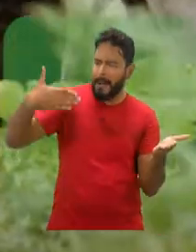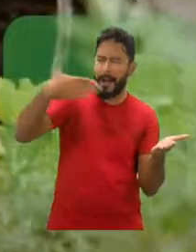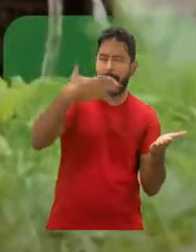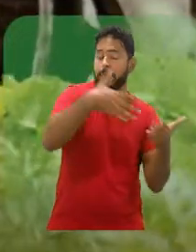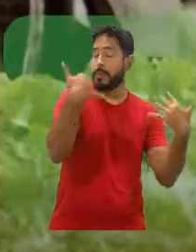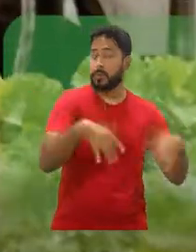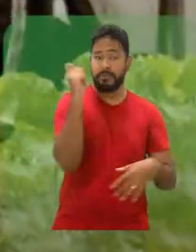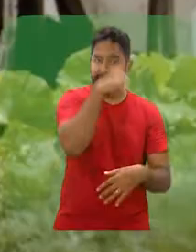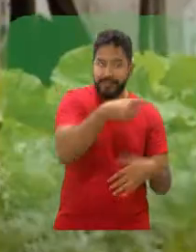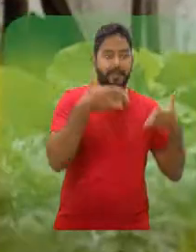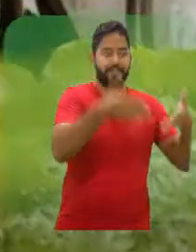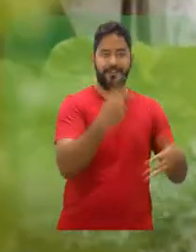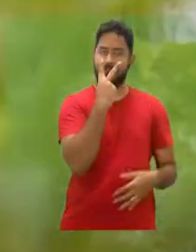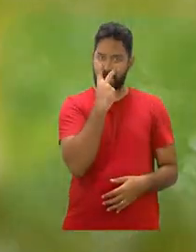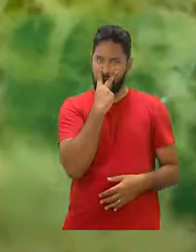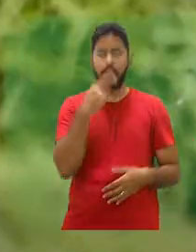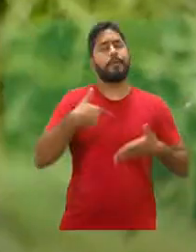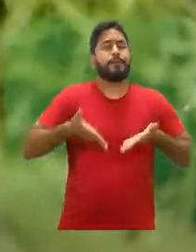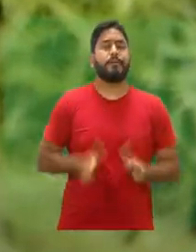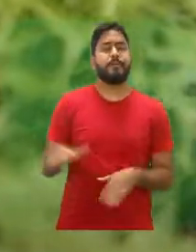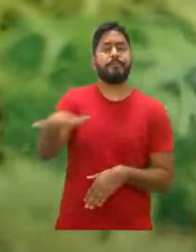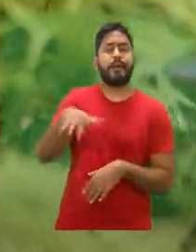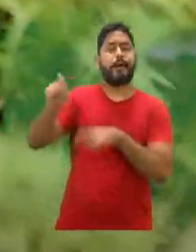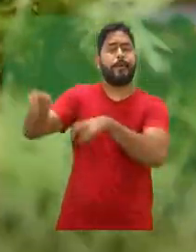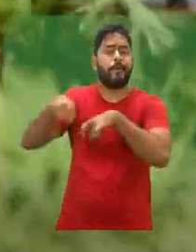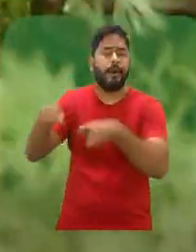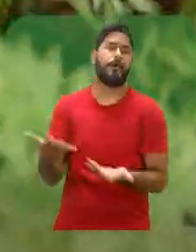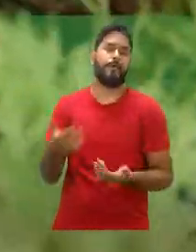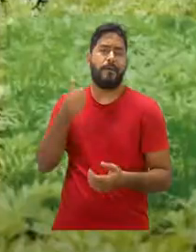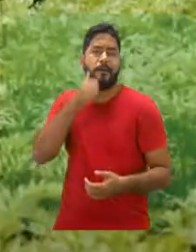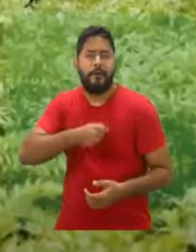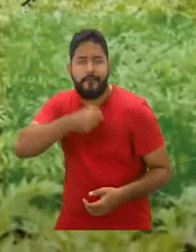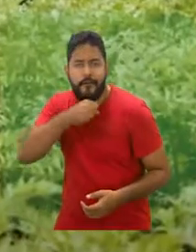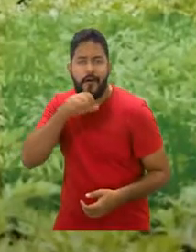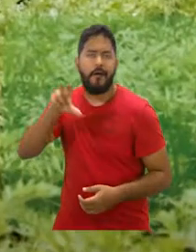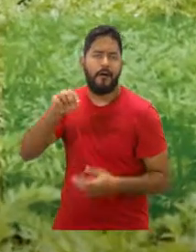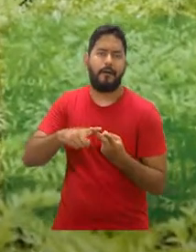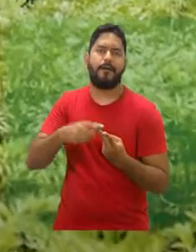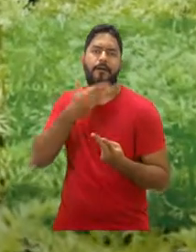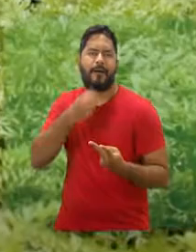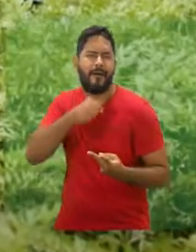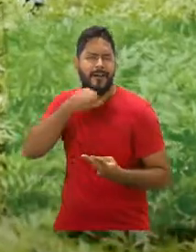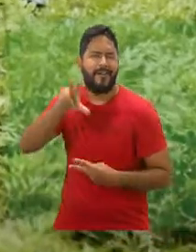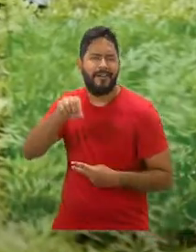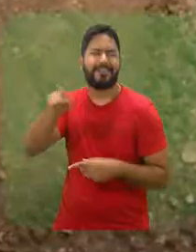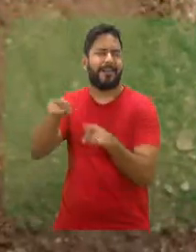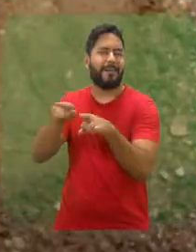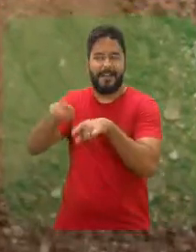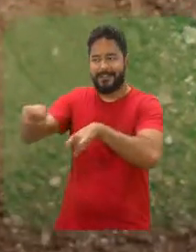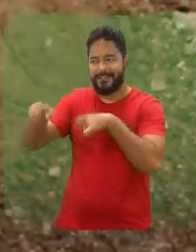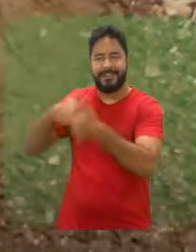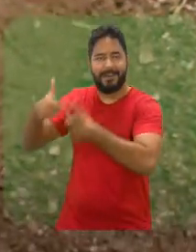em zona rural, me criei até a adolescência. Meus avós paternos e maternos foram agricultores. Passei